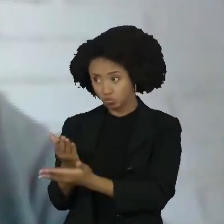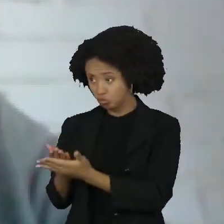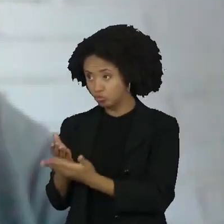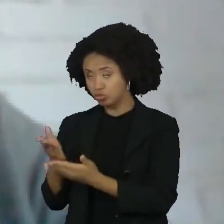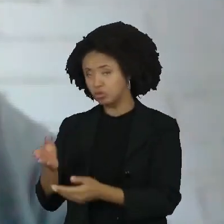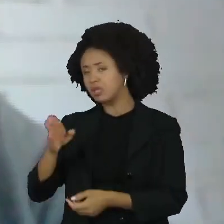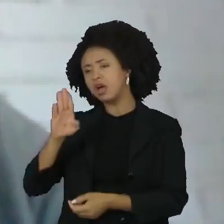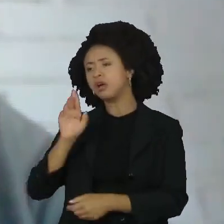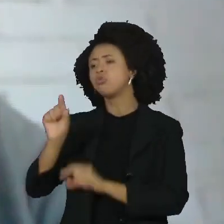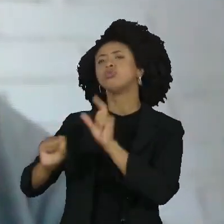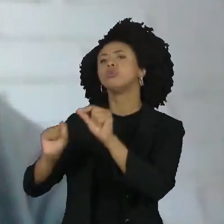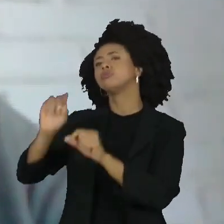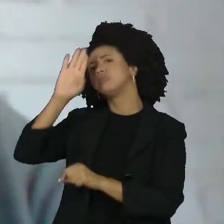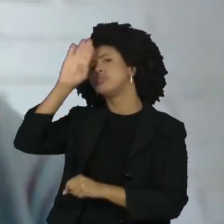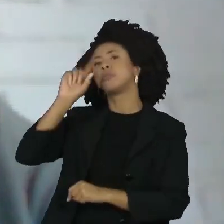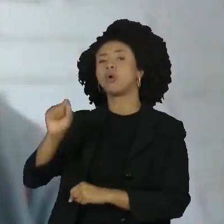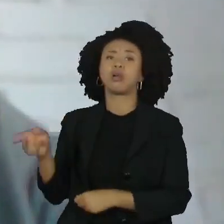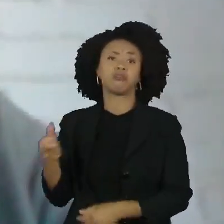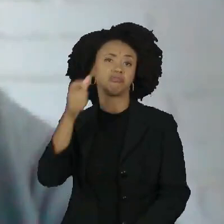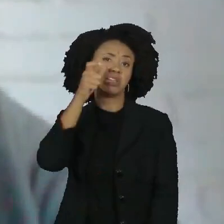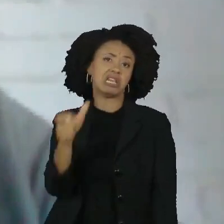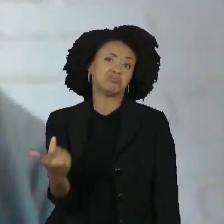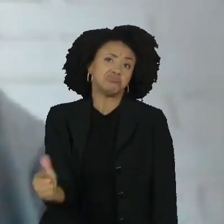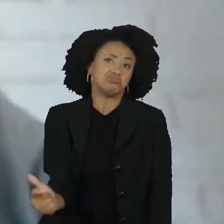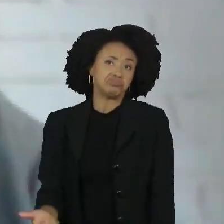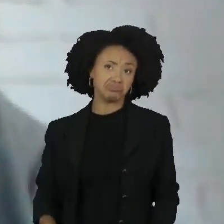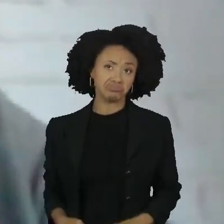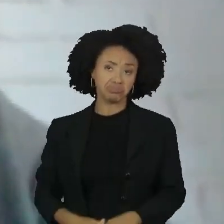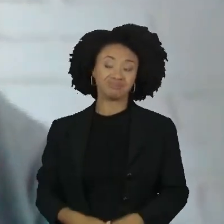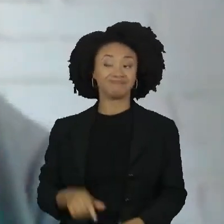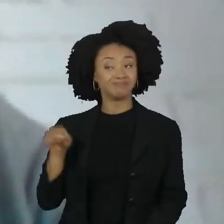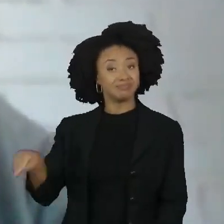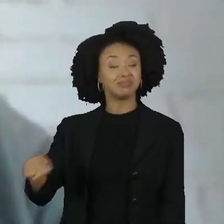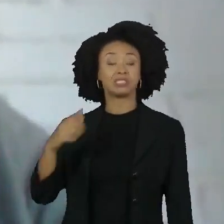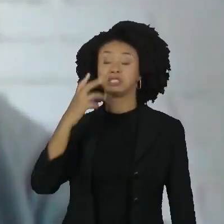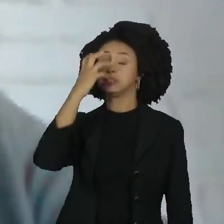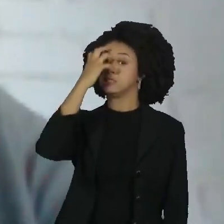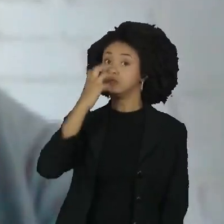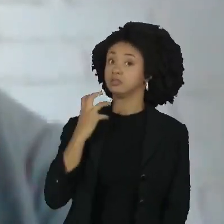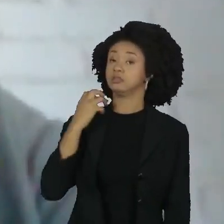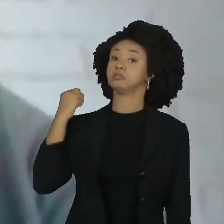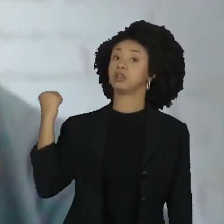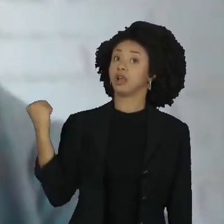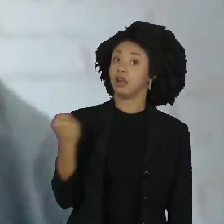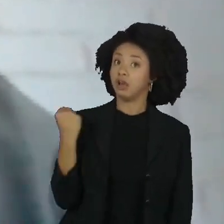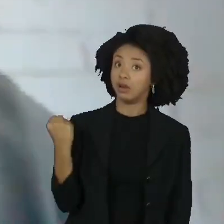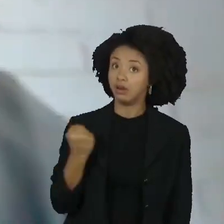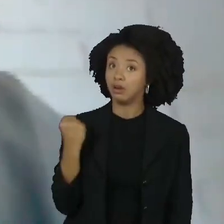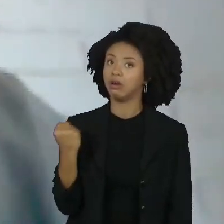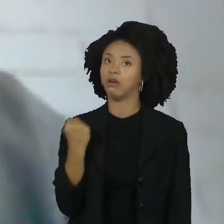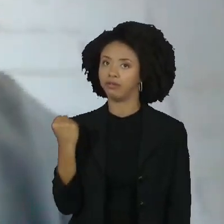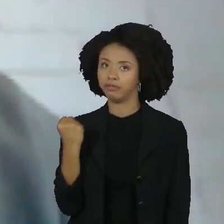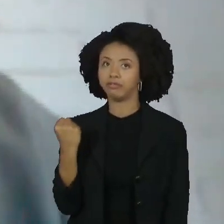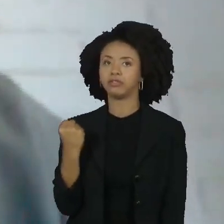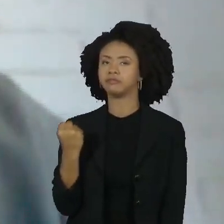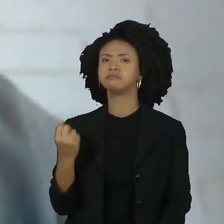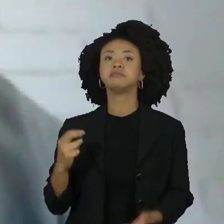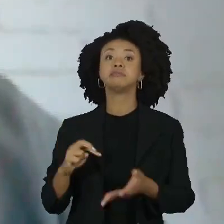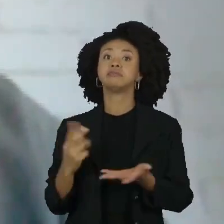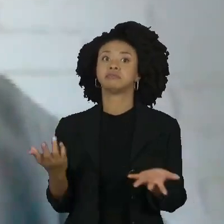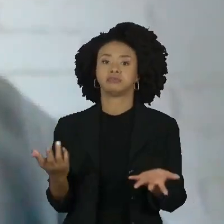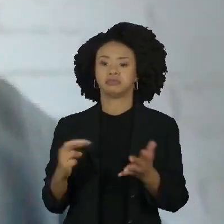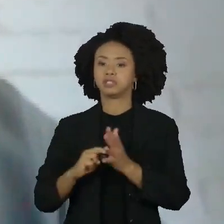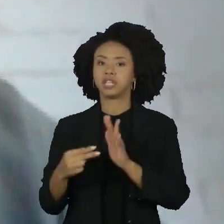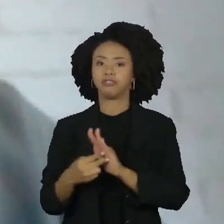principal razão, cara, é falta de interesse. Isso é grave, significa que as nossas escolas não